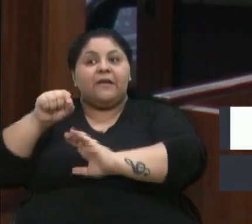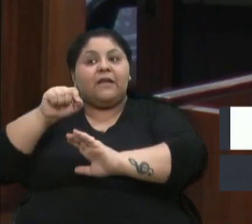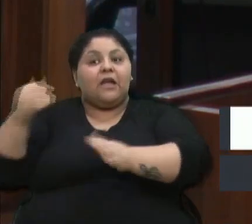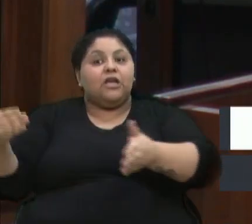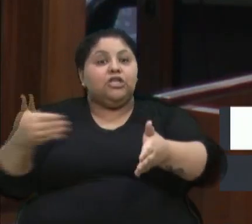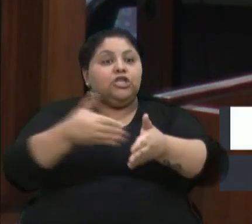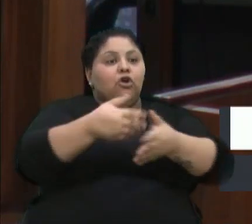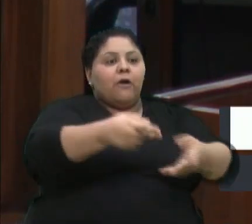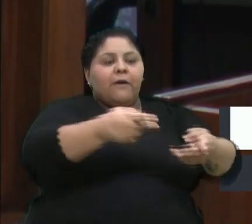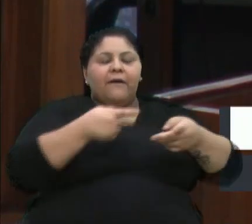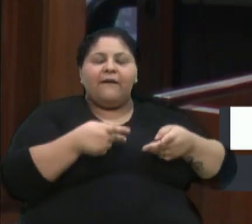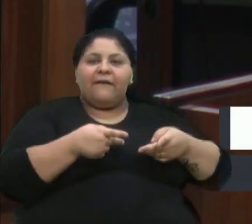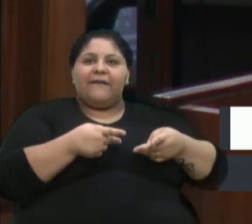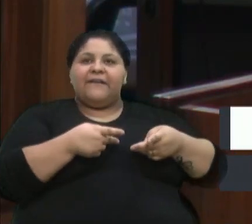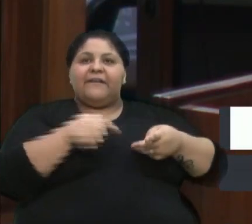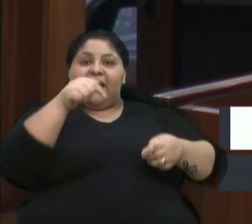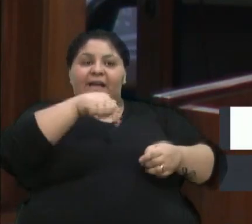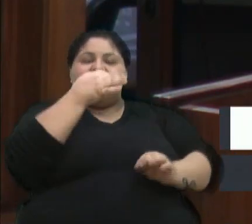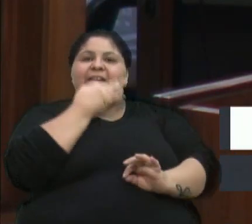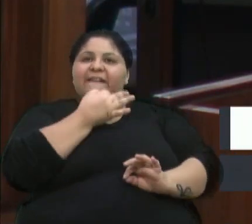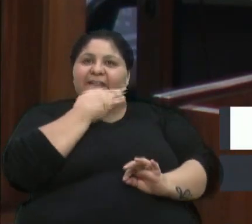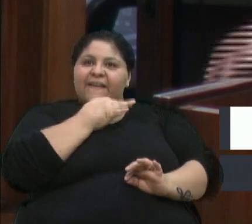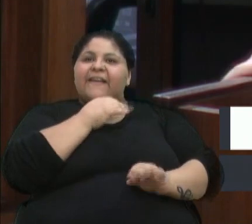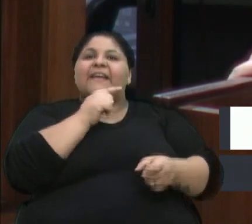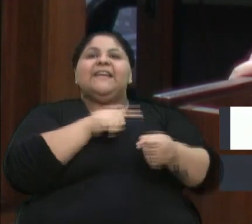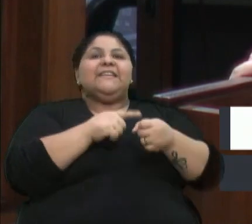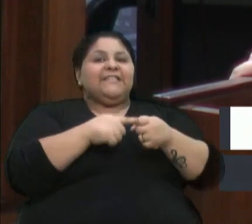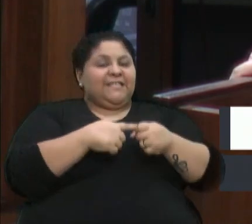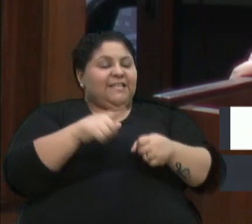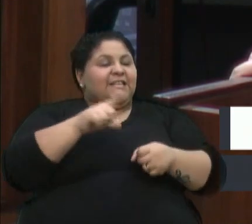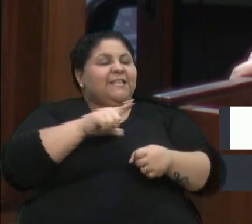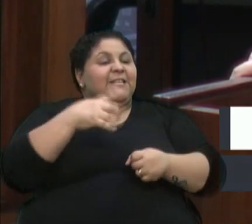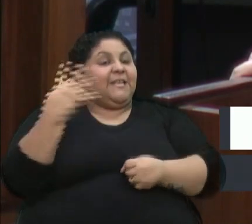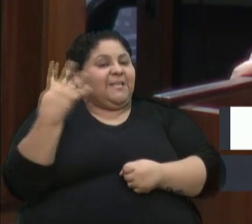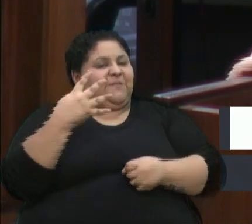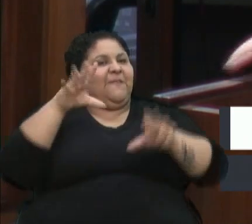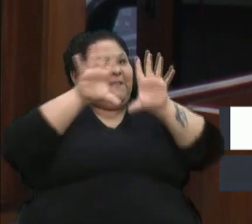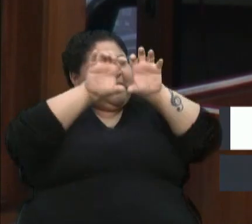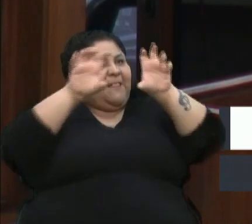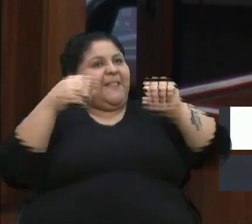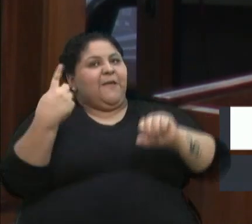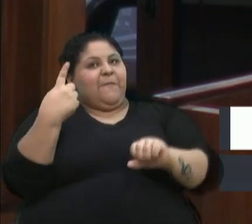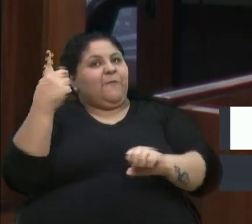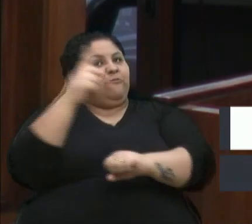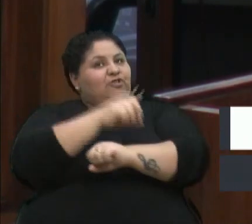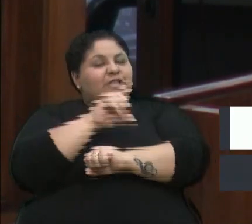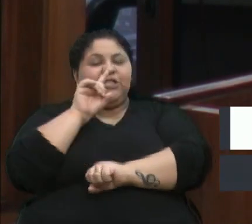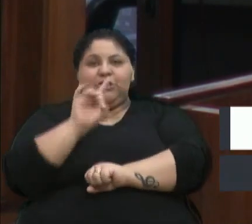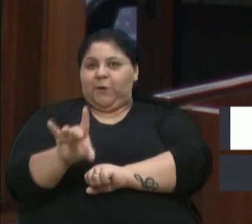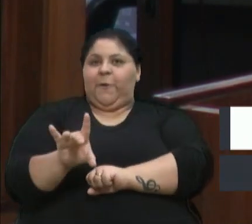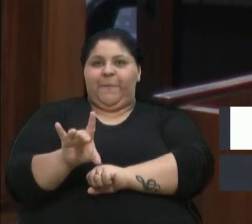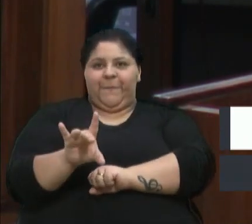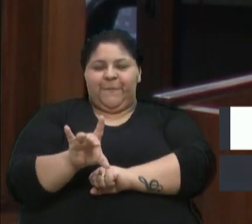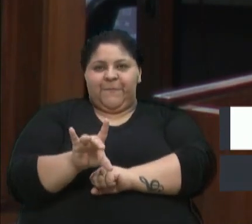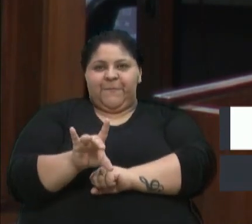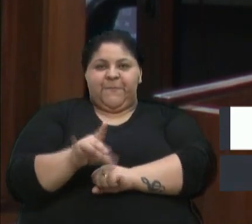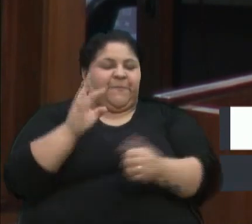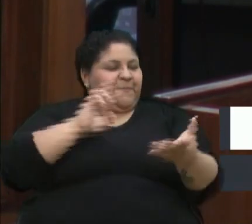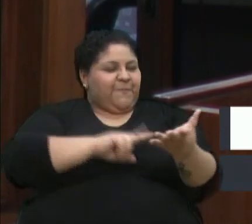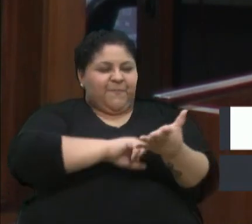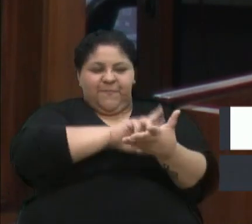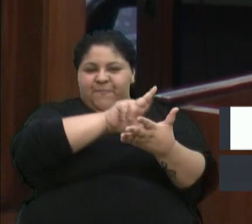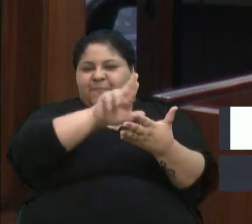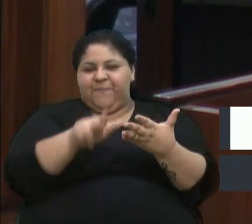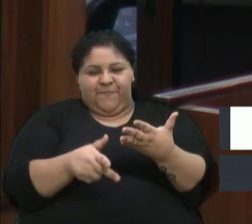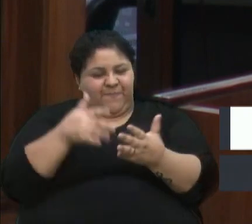visitar que estavam em Caxias do Sul, a cidade que tem as 4 estações num dia só. Né? Então, são várias situações